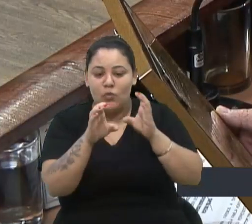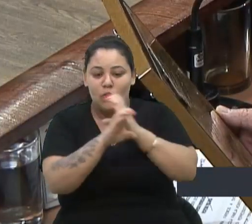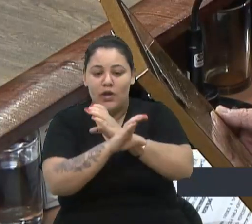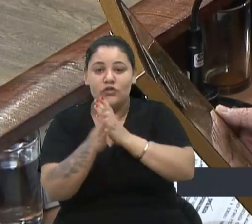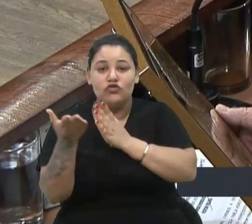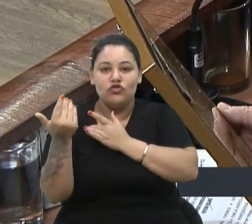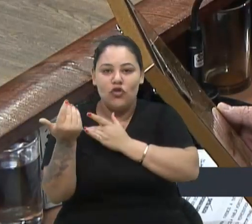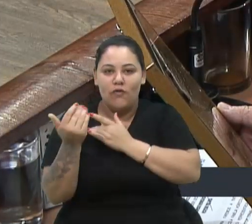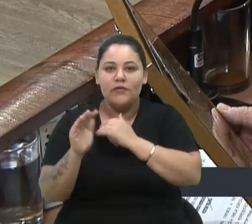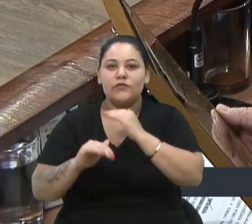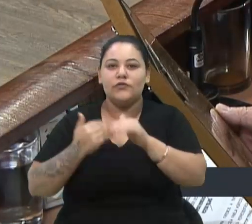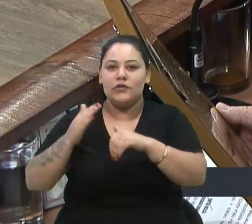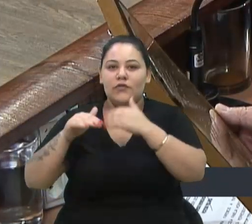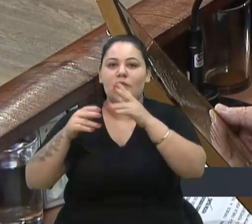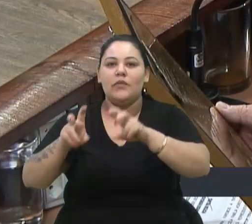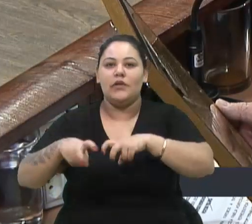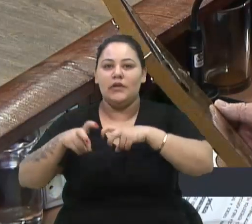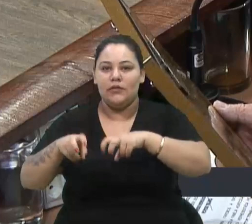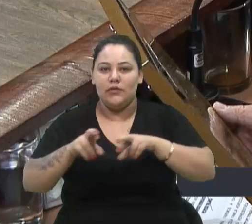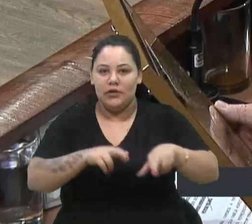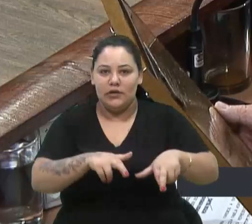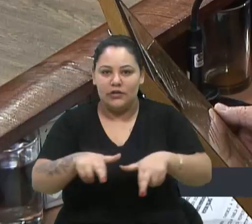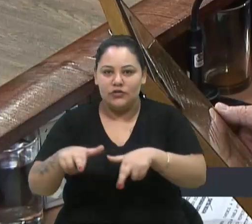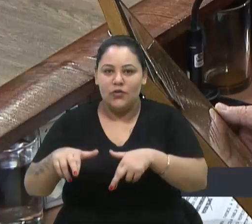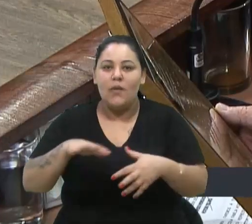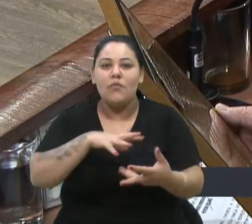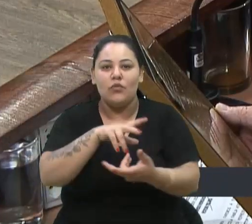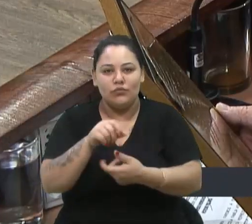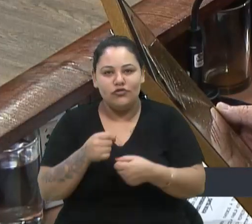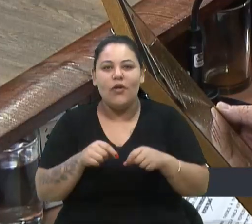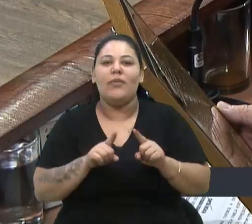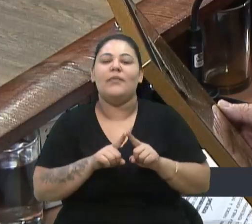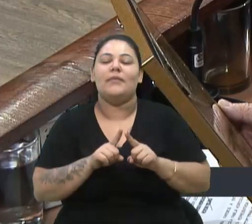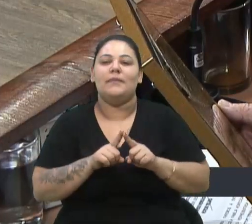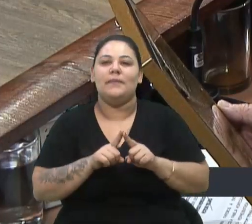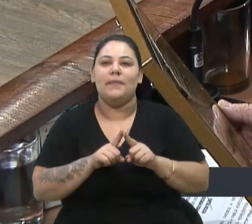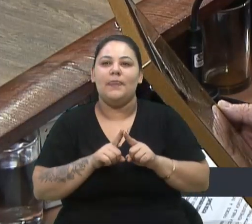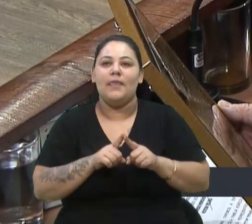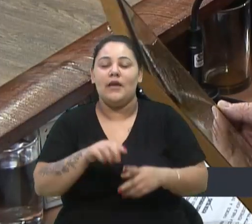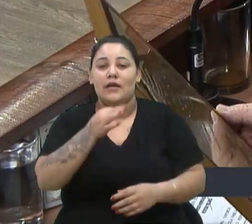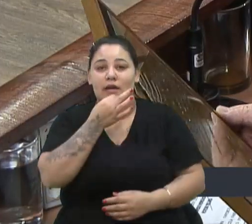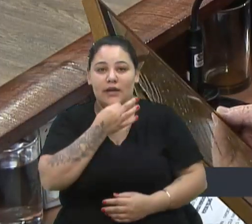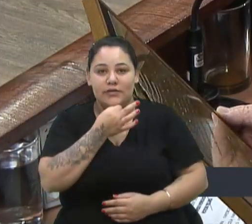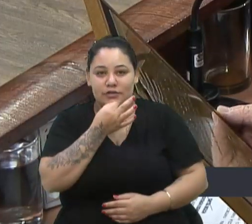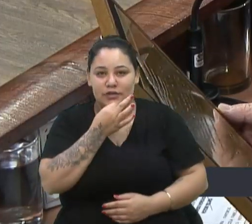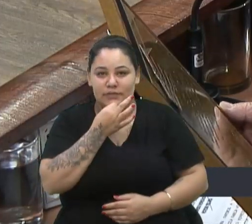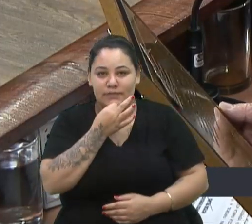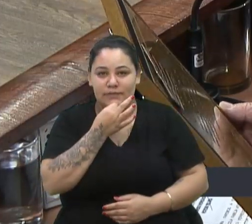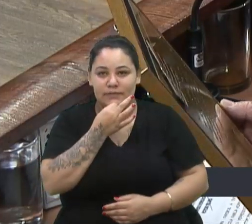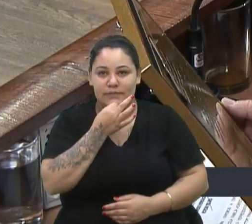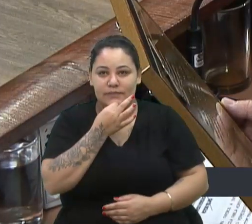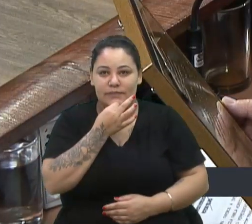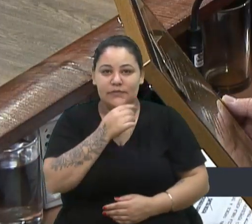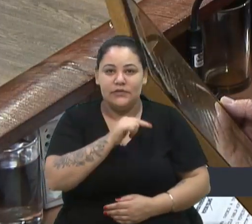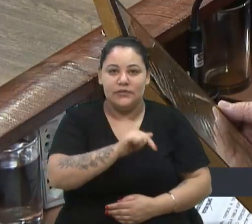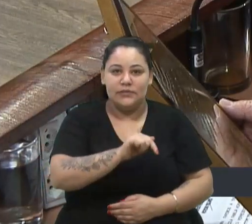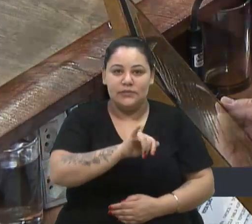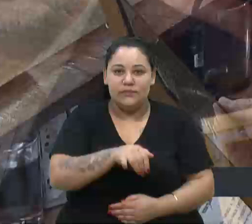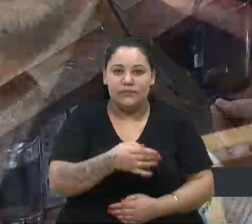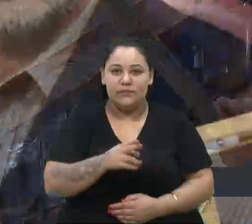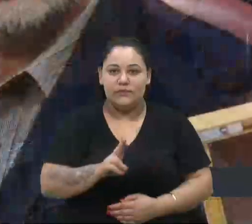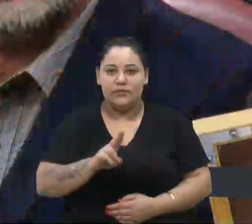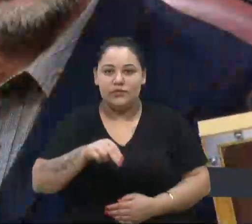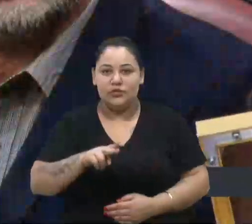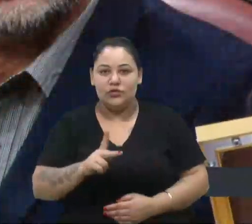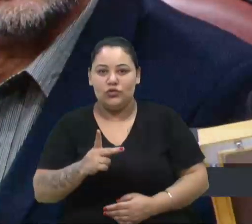com o desenvolvimento da Agricultura Regional e mundial Caxias do Sul 7 de junho de